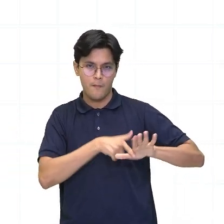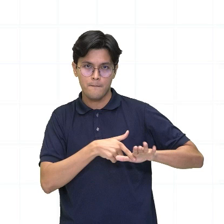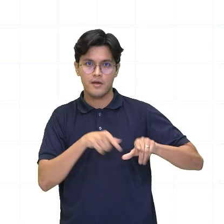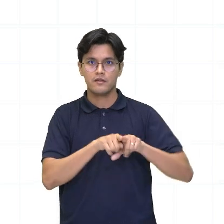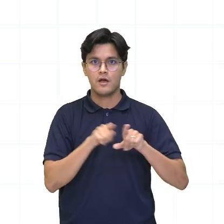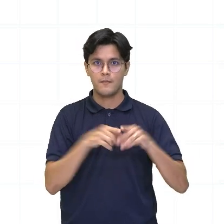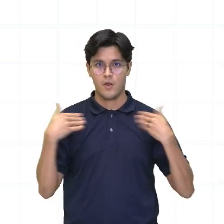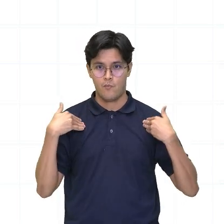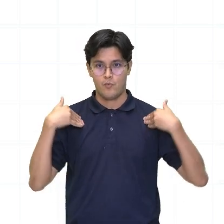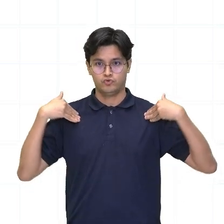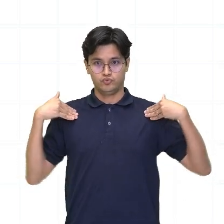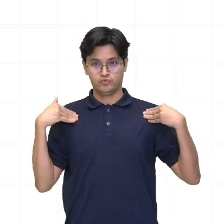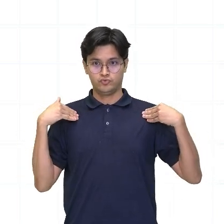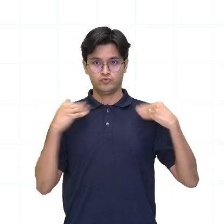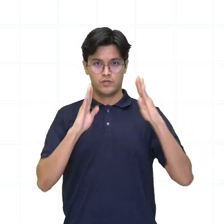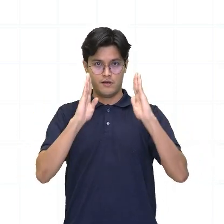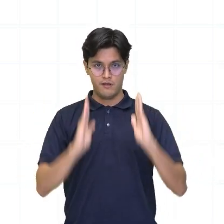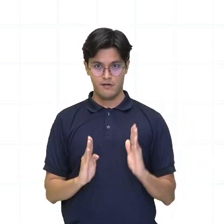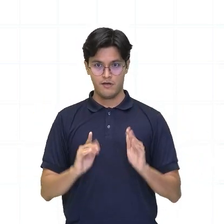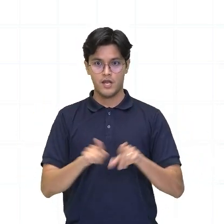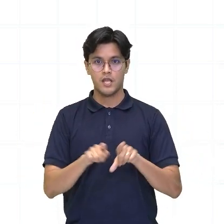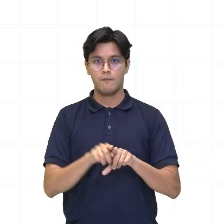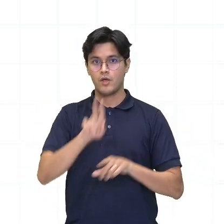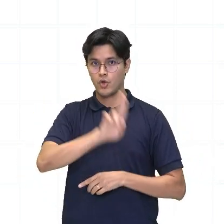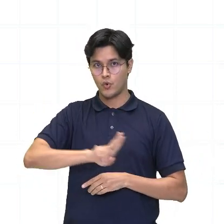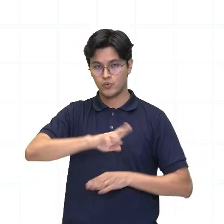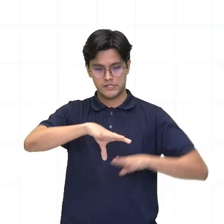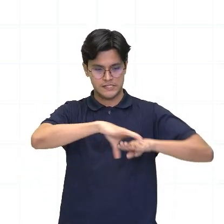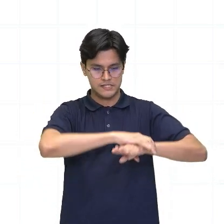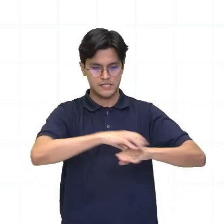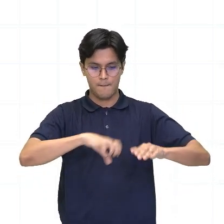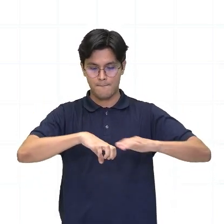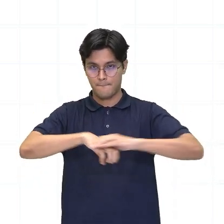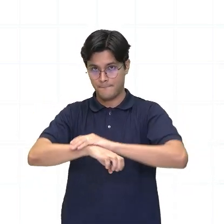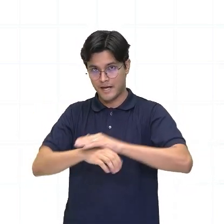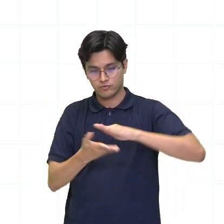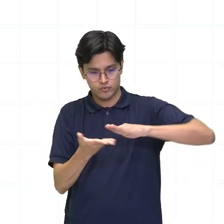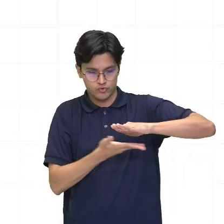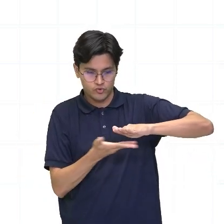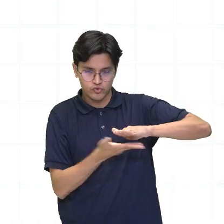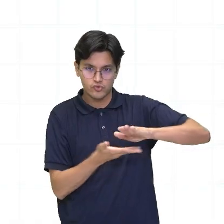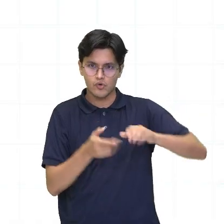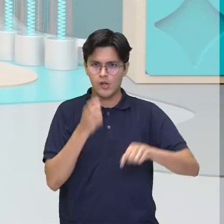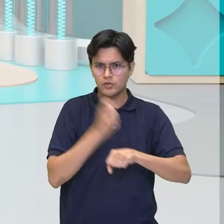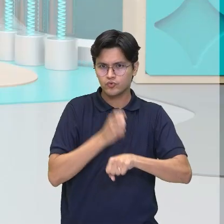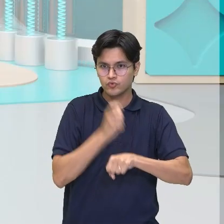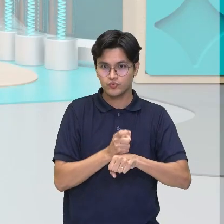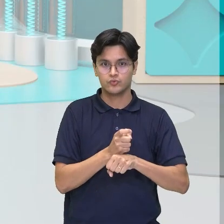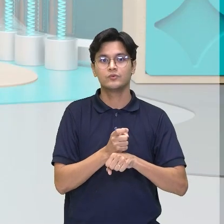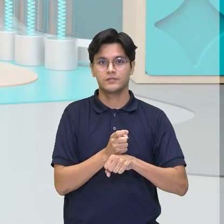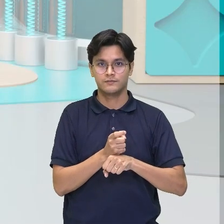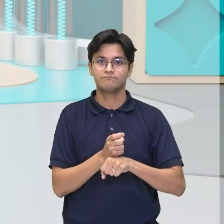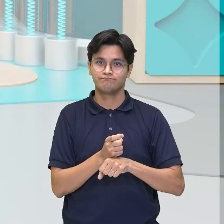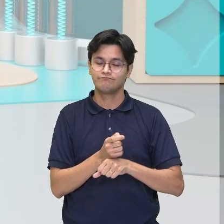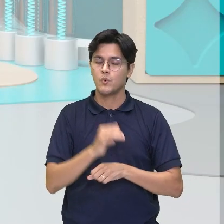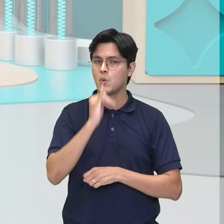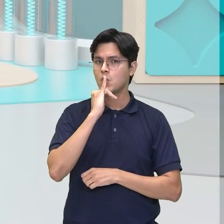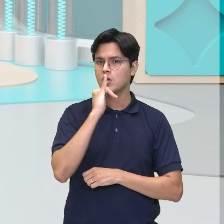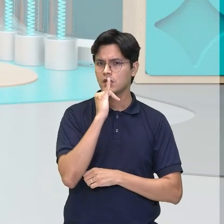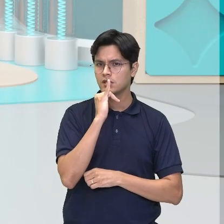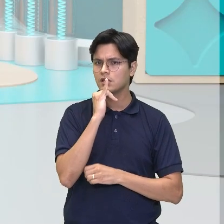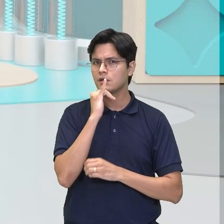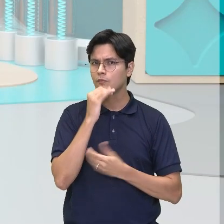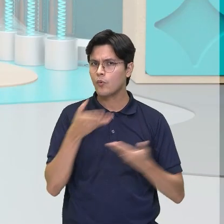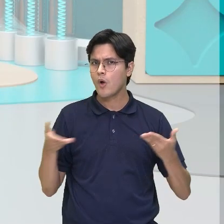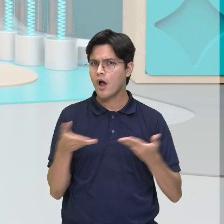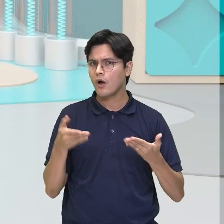uso de sapatos rígidos com solas duras. Certo? Eu trouxe para vocês aqui um exemplo